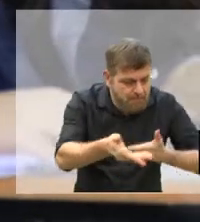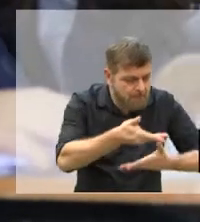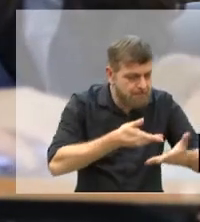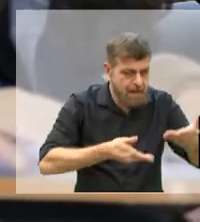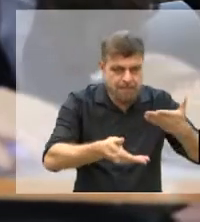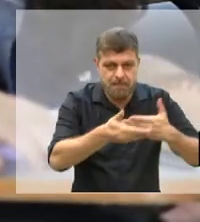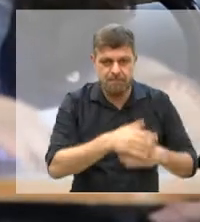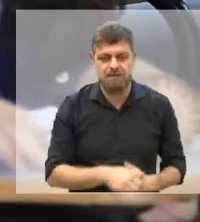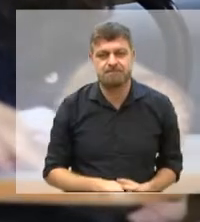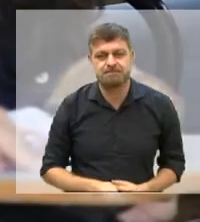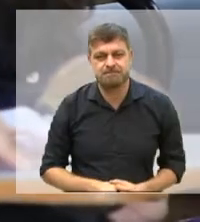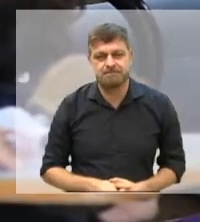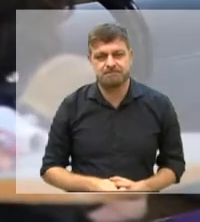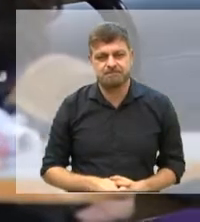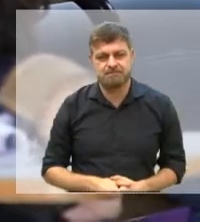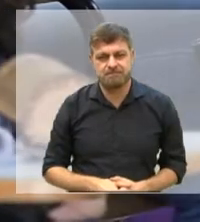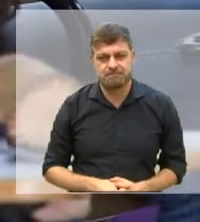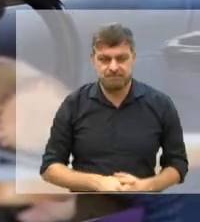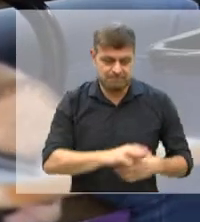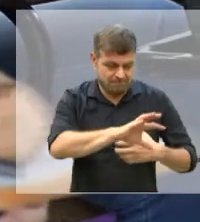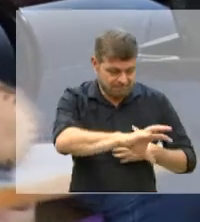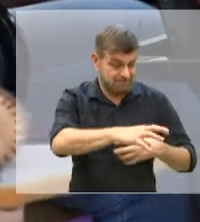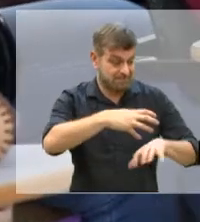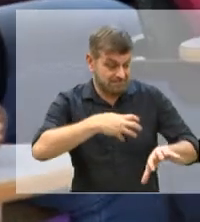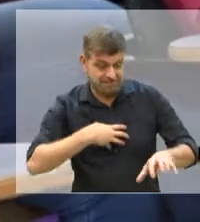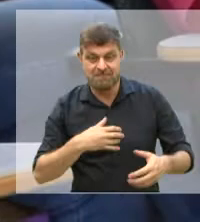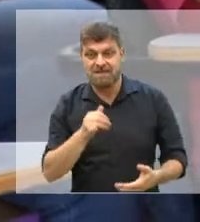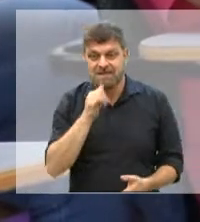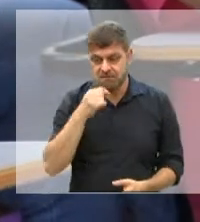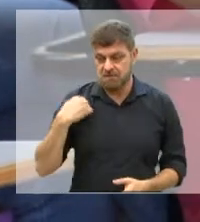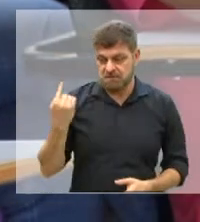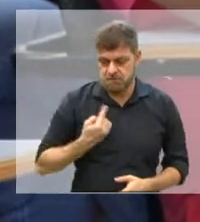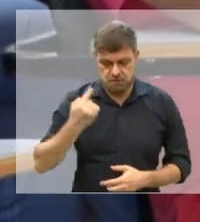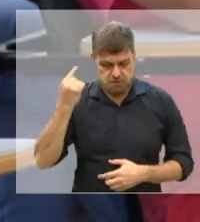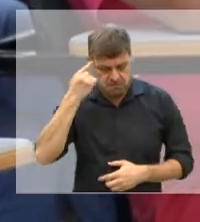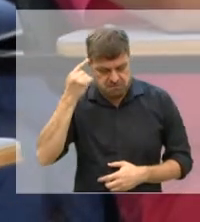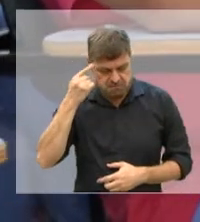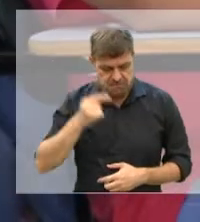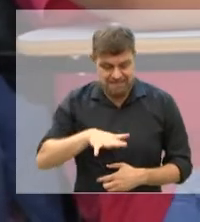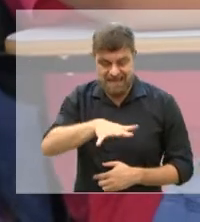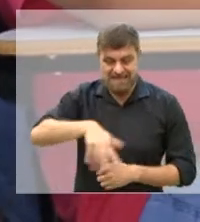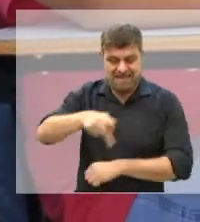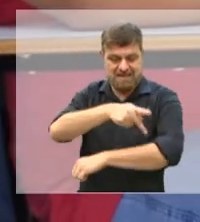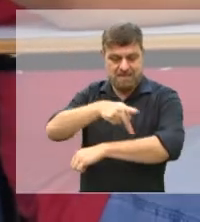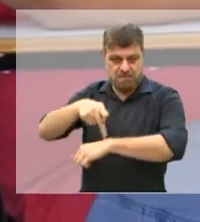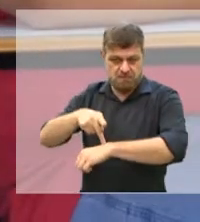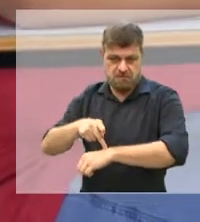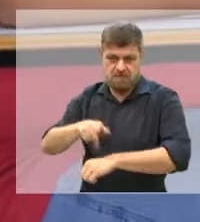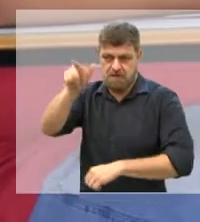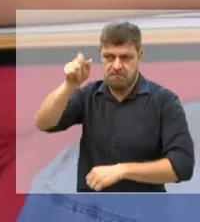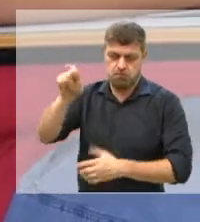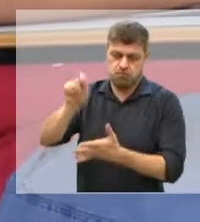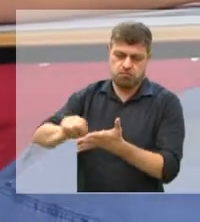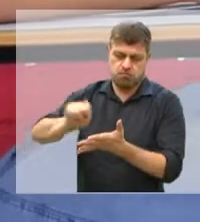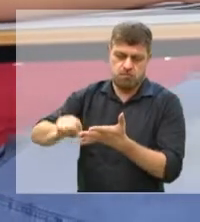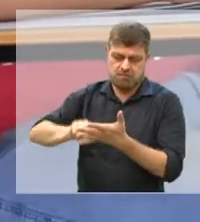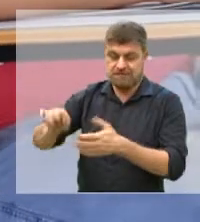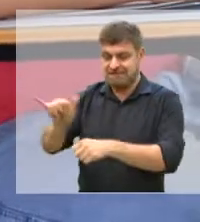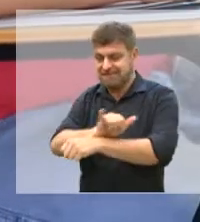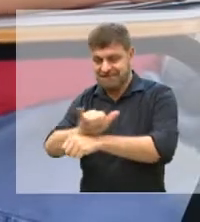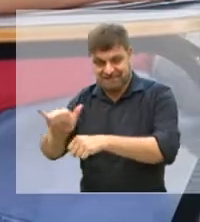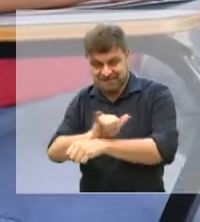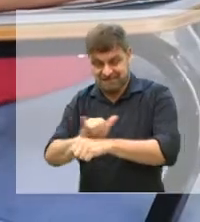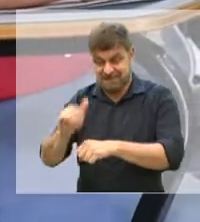diversidade, né? Então, por exemplo, se a gente pensa em alguns autores do campo da pedagogia mais alternativa, né,